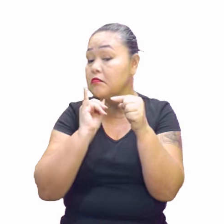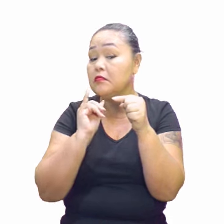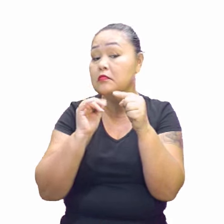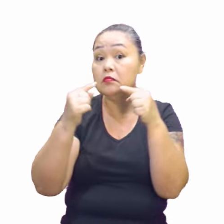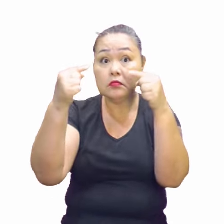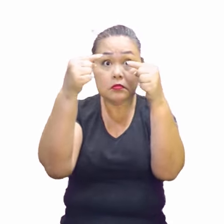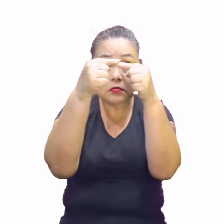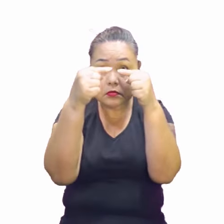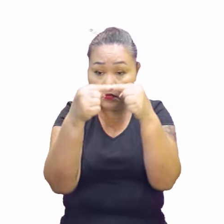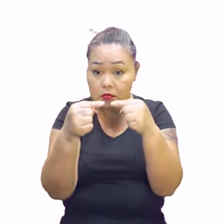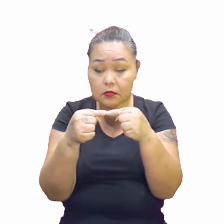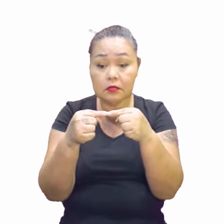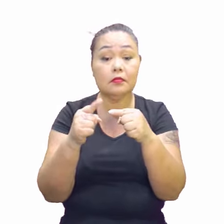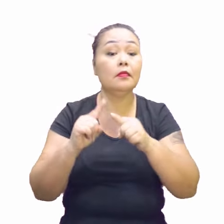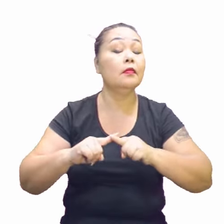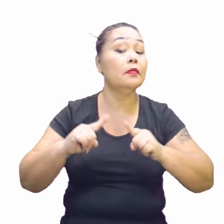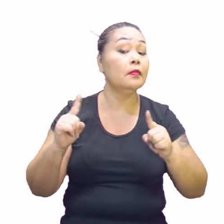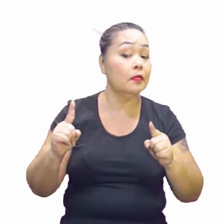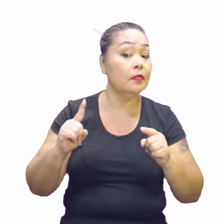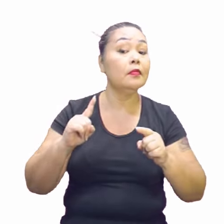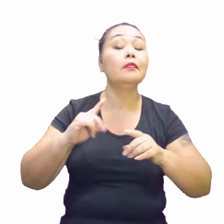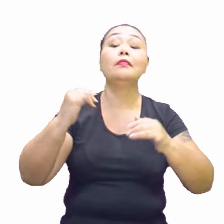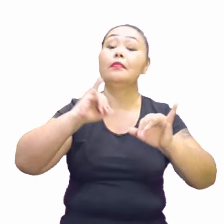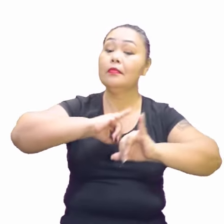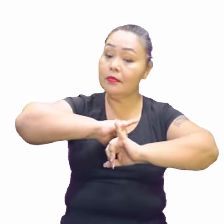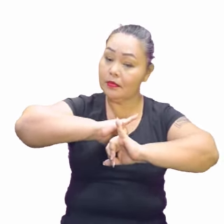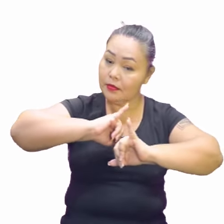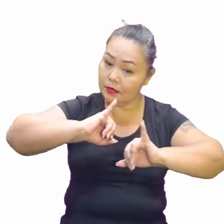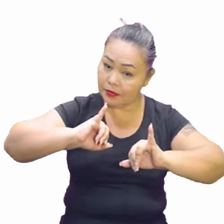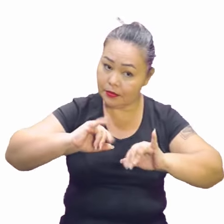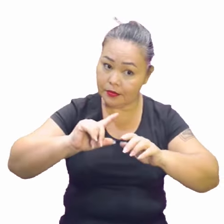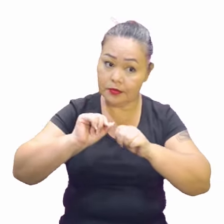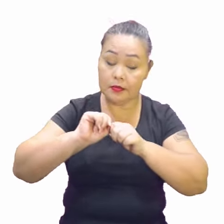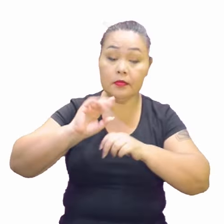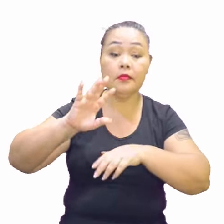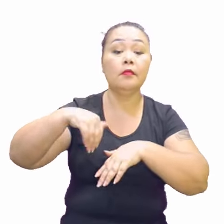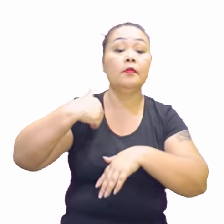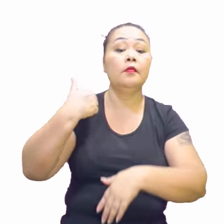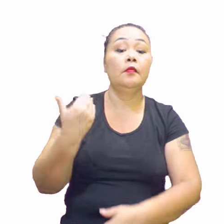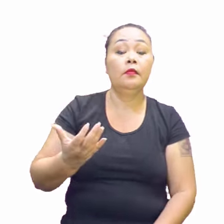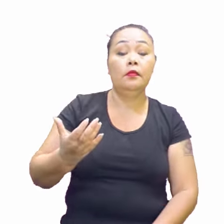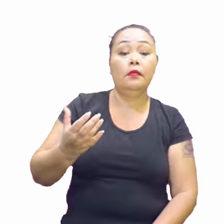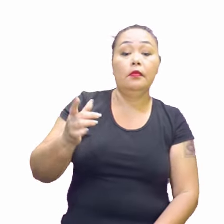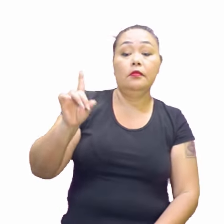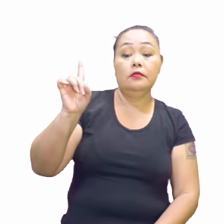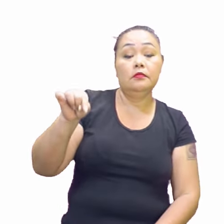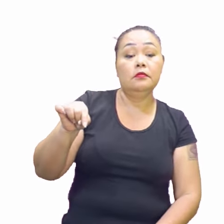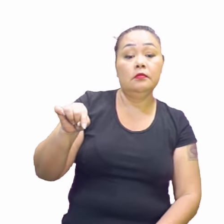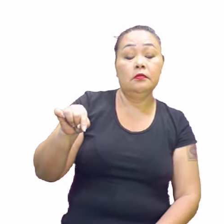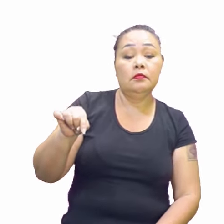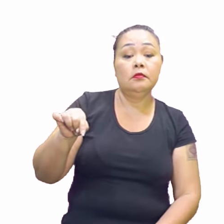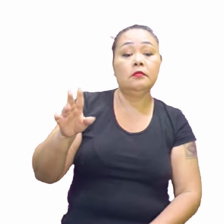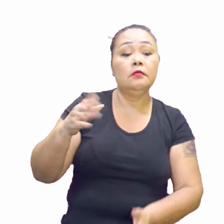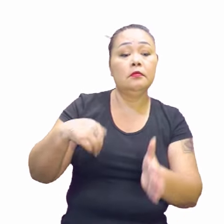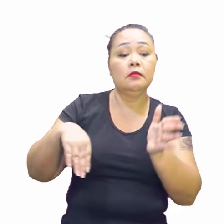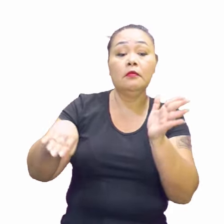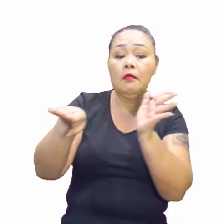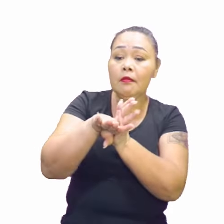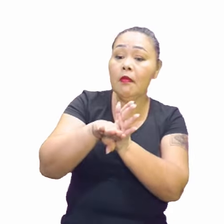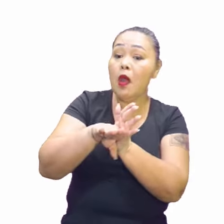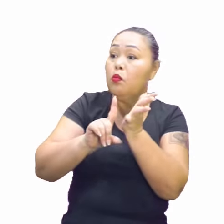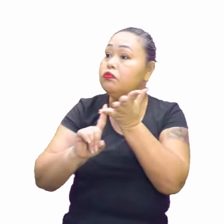a concordância, mas a mensagem foi passada. Já aqui, usando a linguagem culta, ó, chegaram